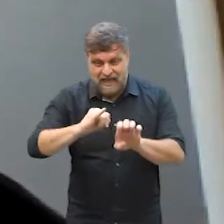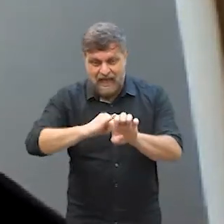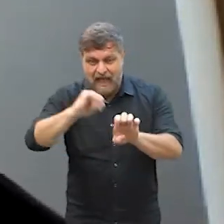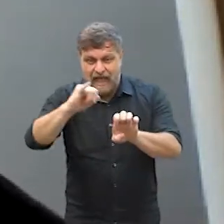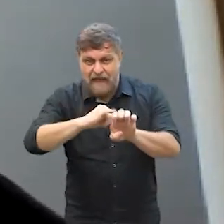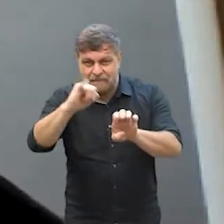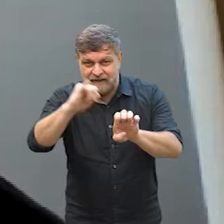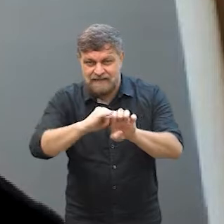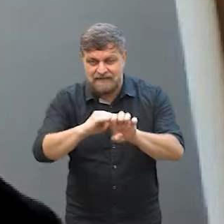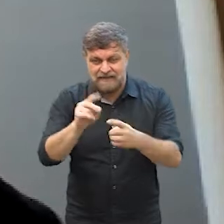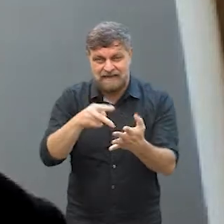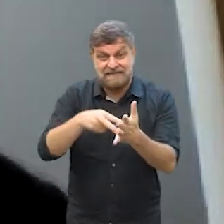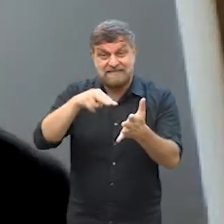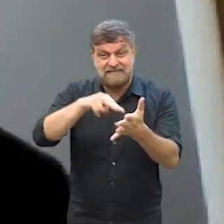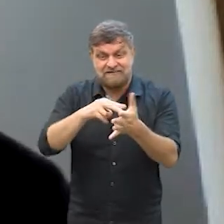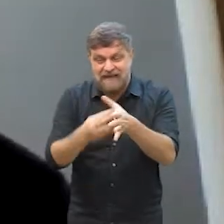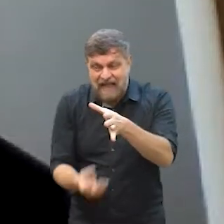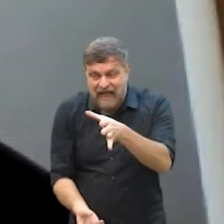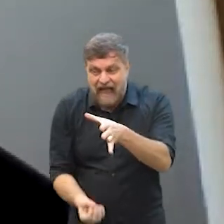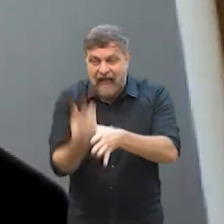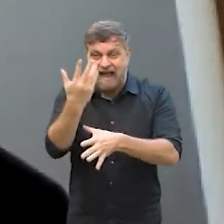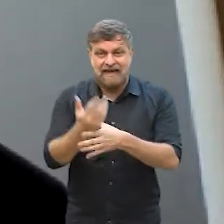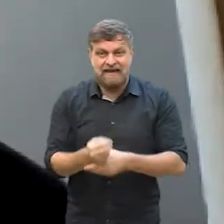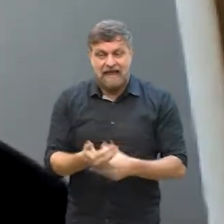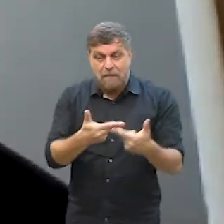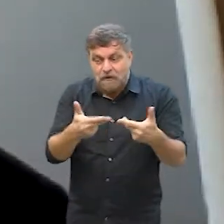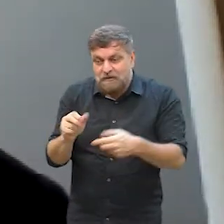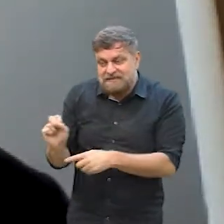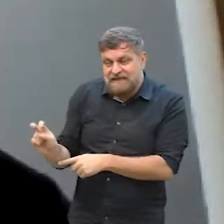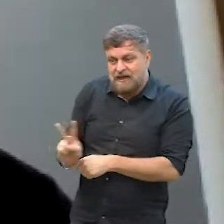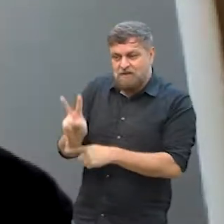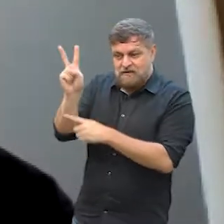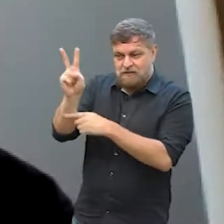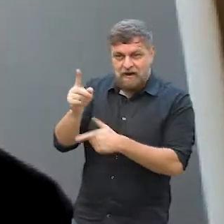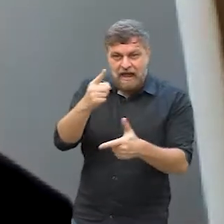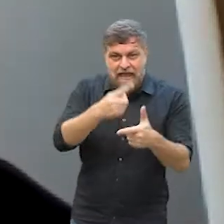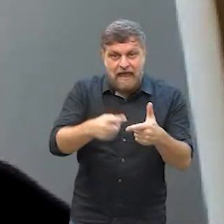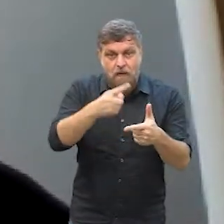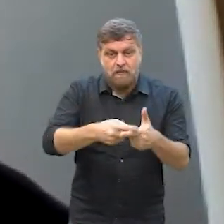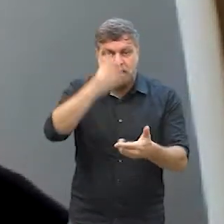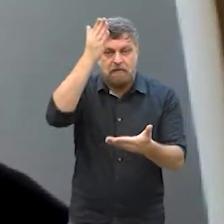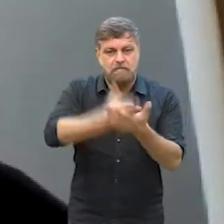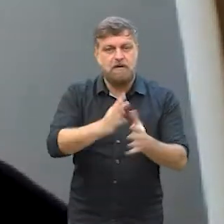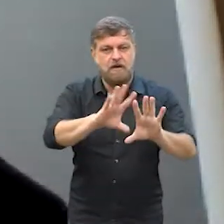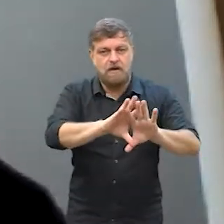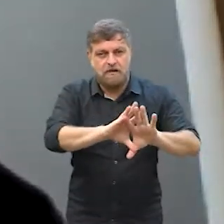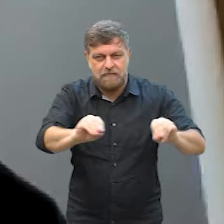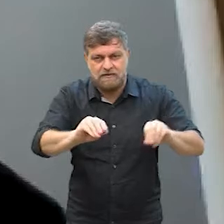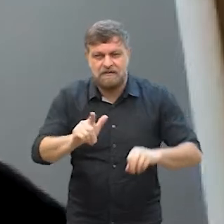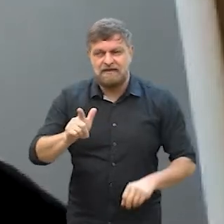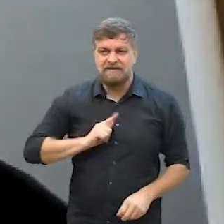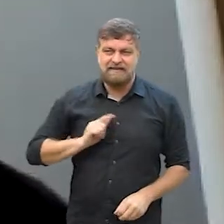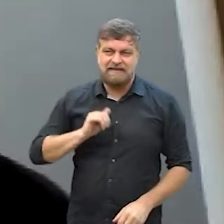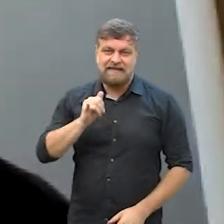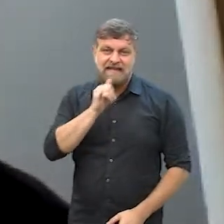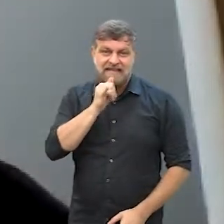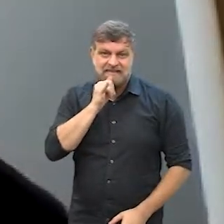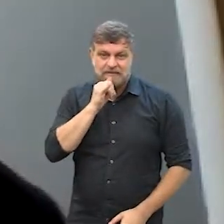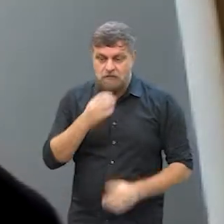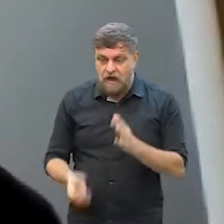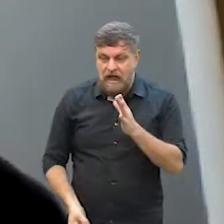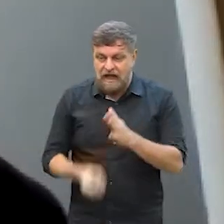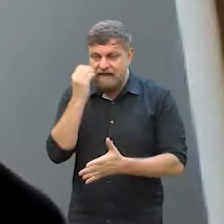empreender é, primeiramente, você criar algum tipo de valor, né, que resolva um problema real. Então, eles criam games,